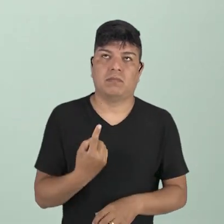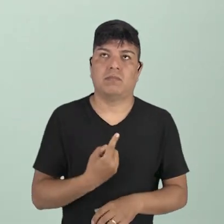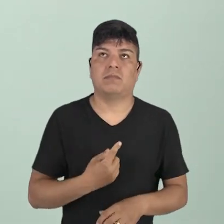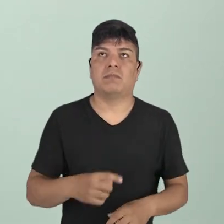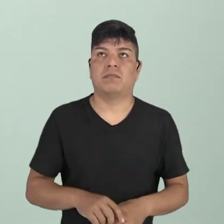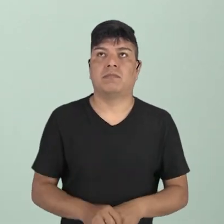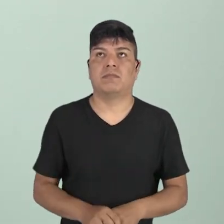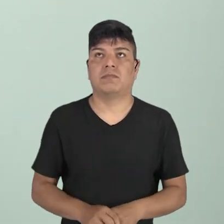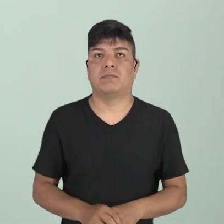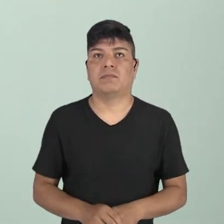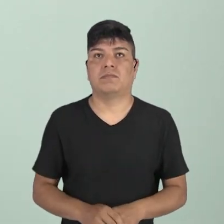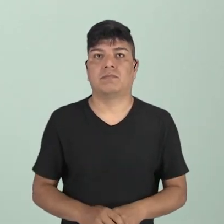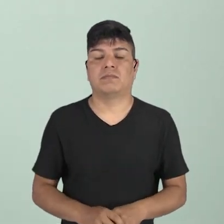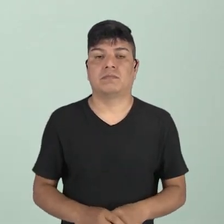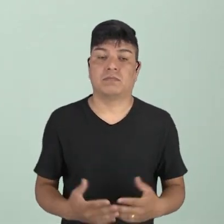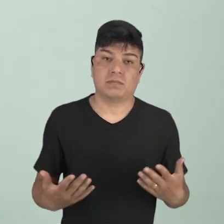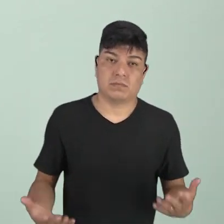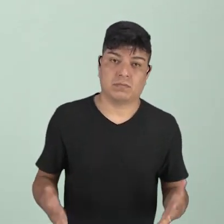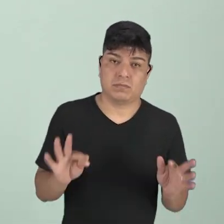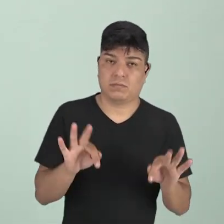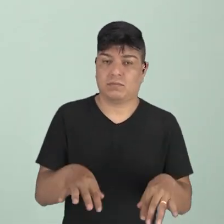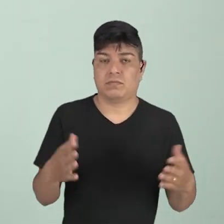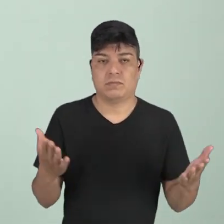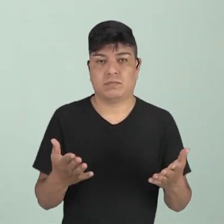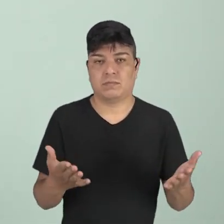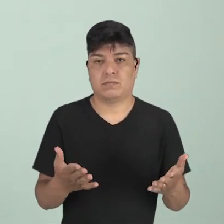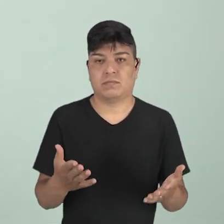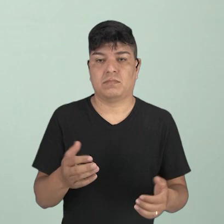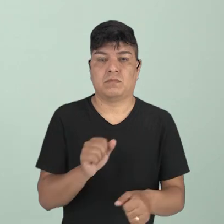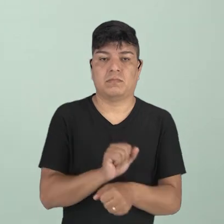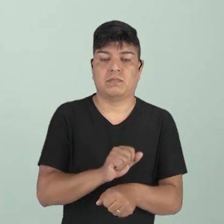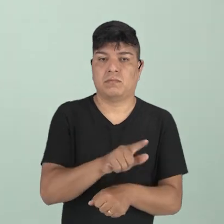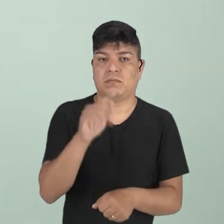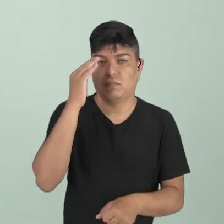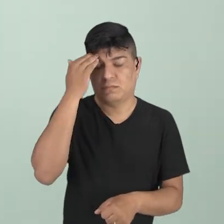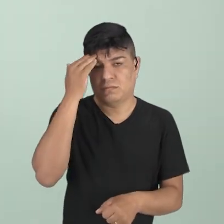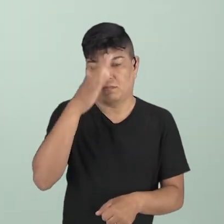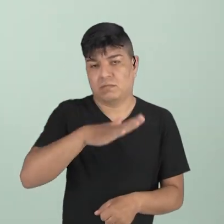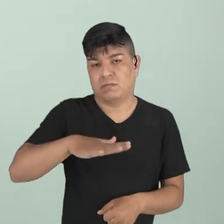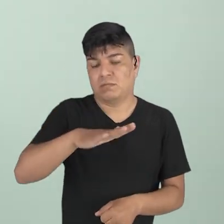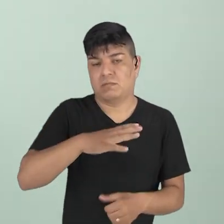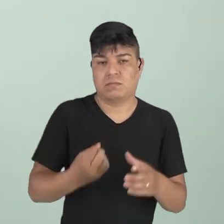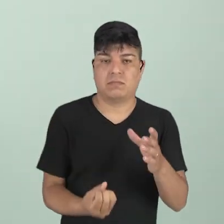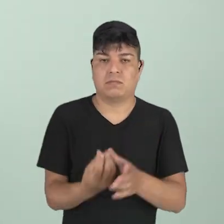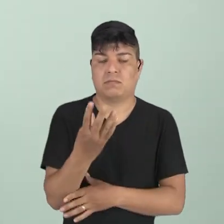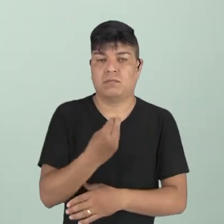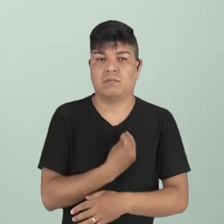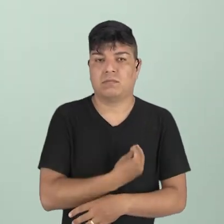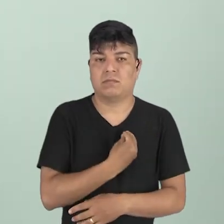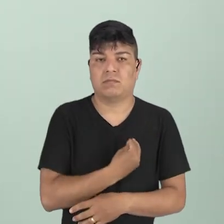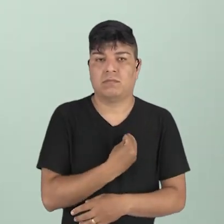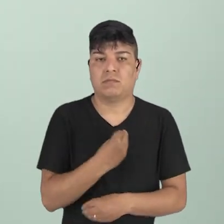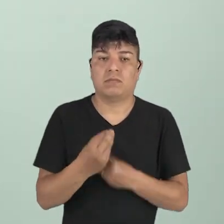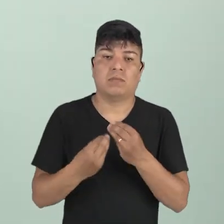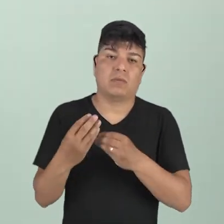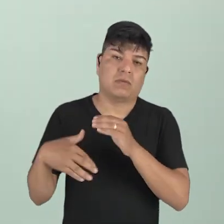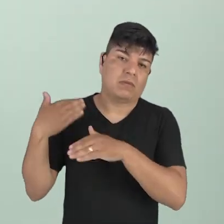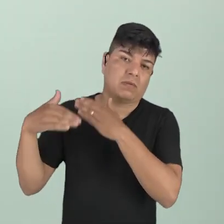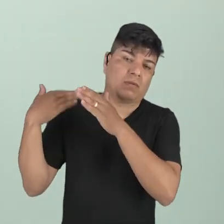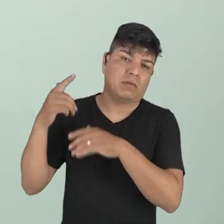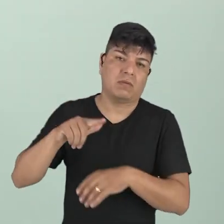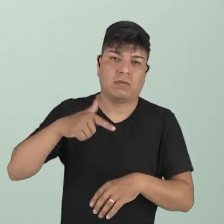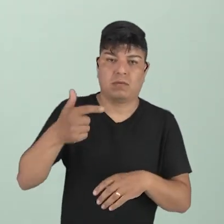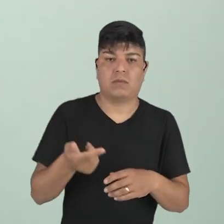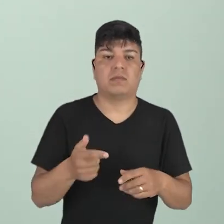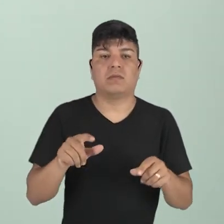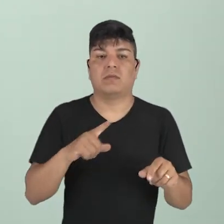tá? Então é isso, ficamos por aqui. Espero que vocês tenham entendido aí as bases, né, do surgimento da vida e como essa vida evoluiu, as